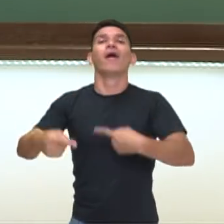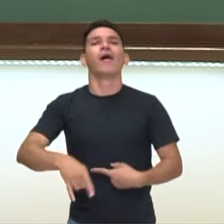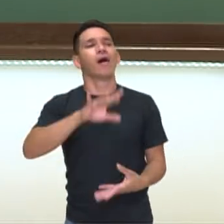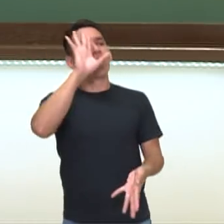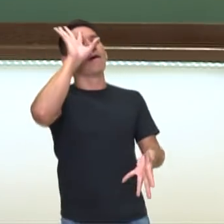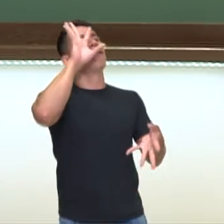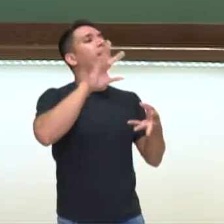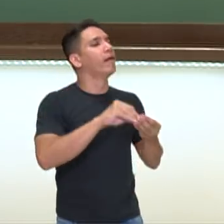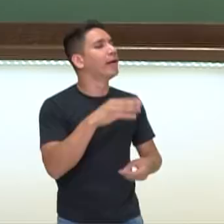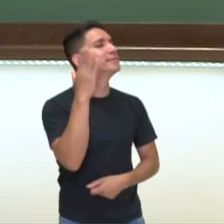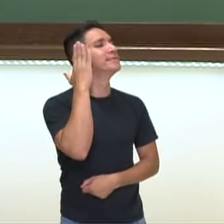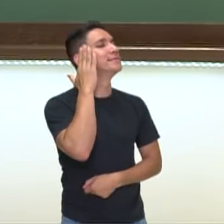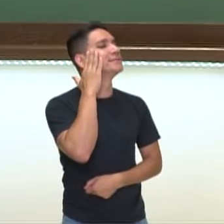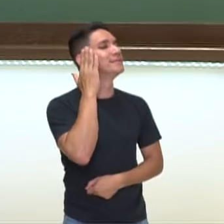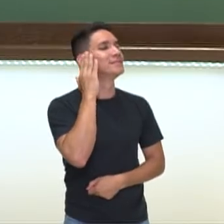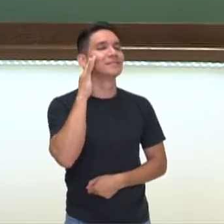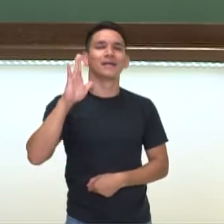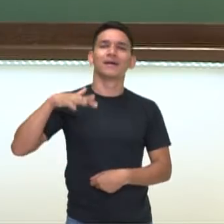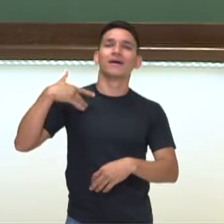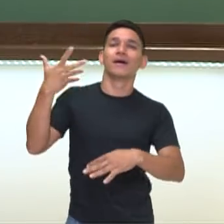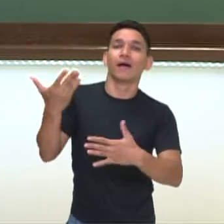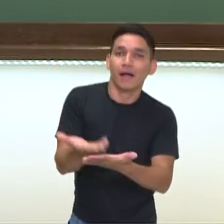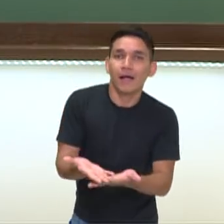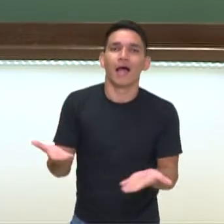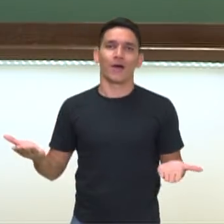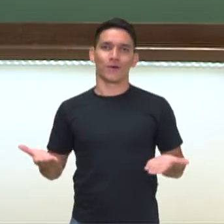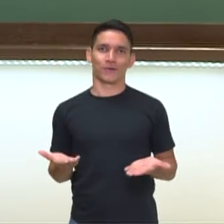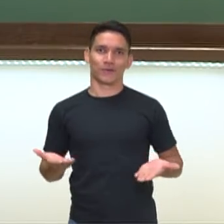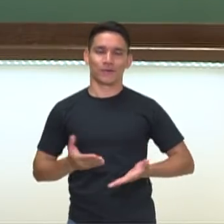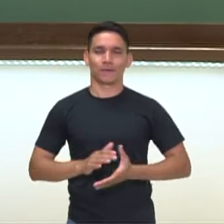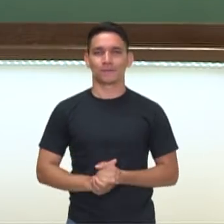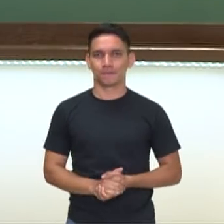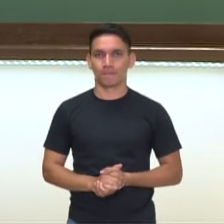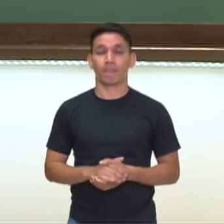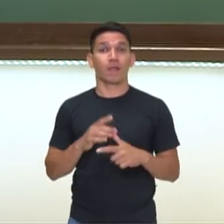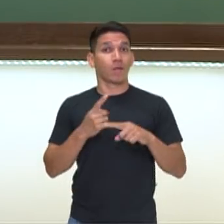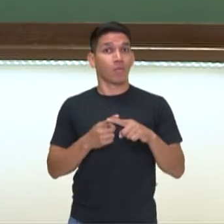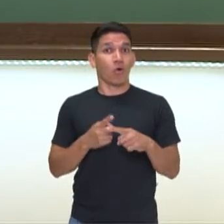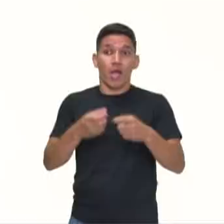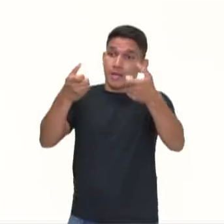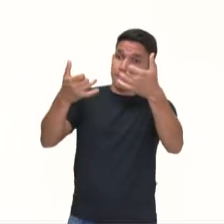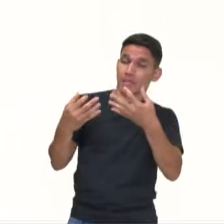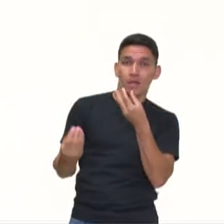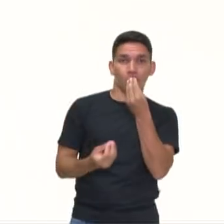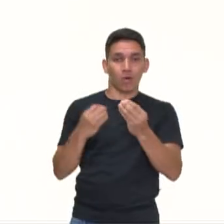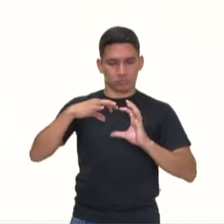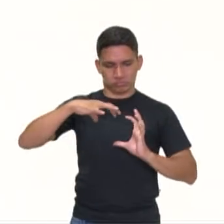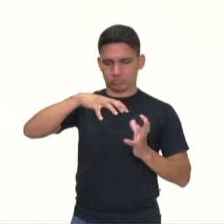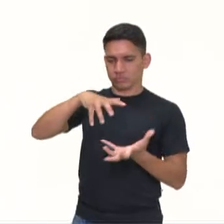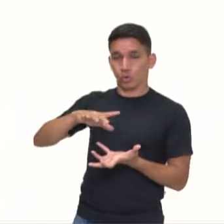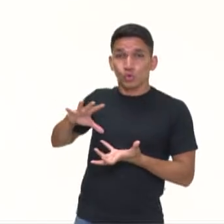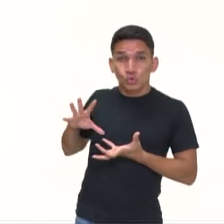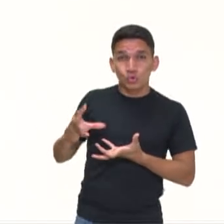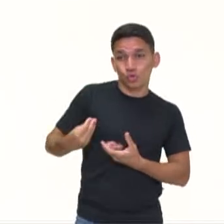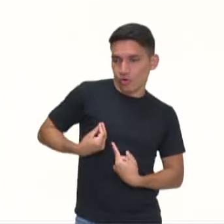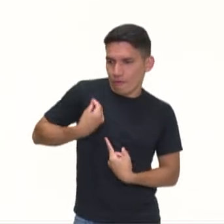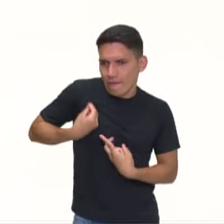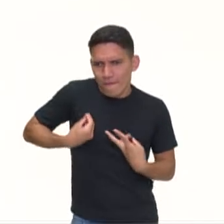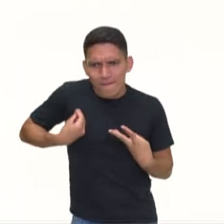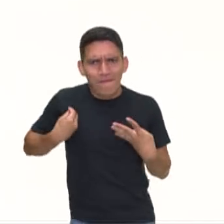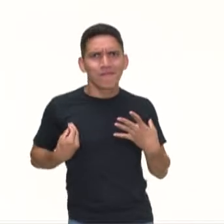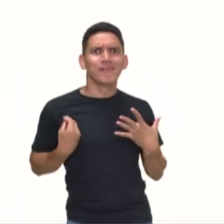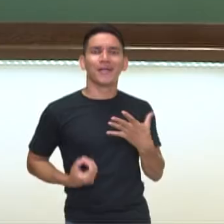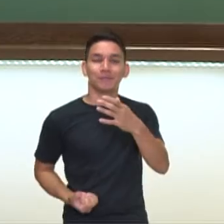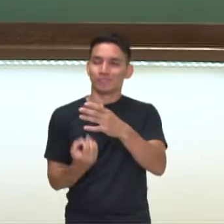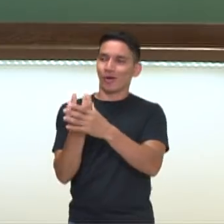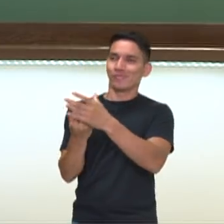a vida no momento presente, pois explicam como que o mundo e todos os seres passaram a existir. Bom,